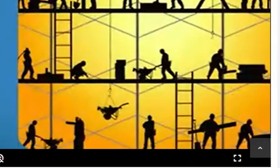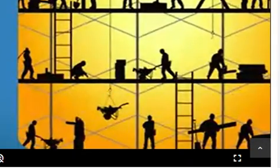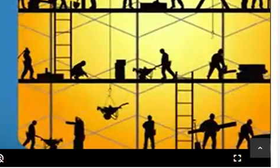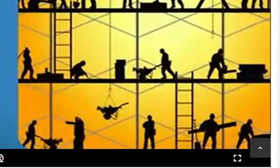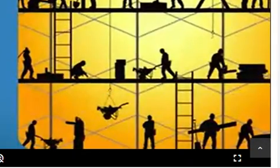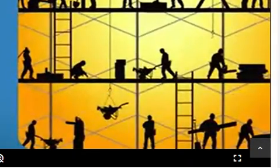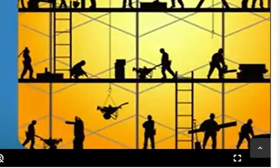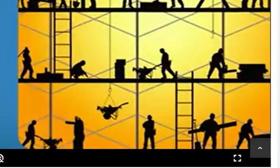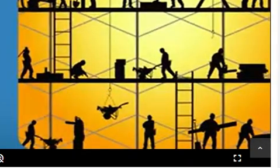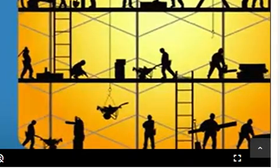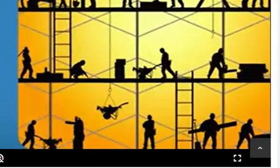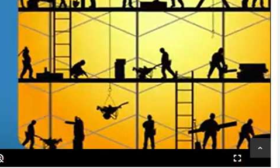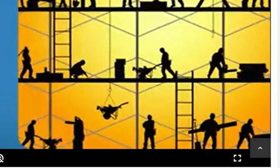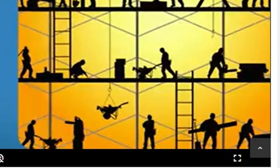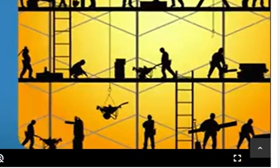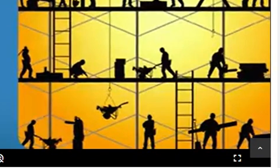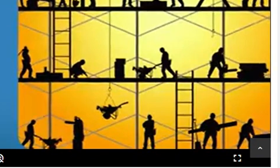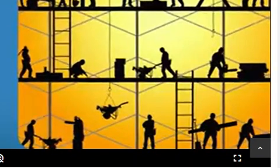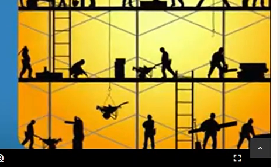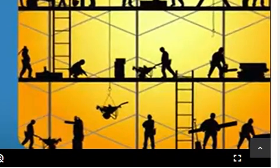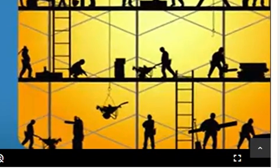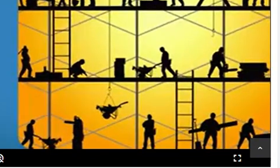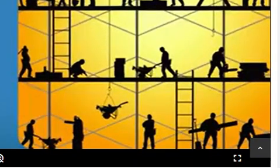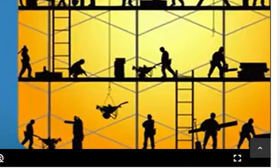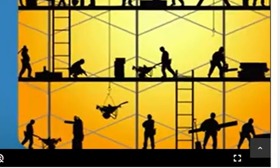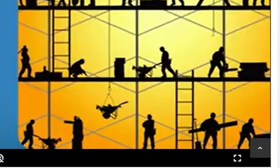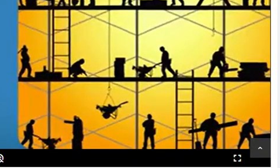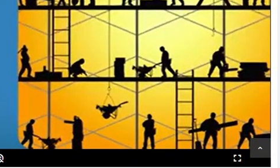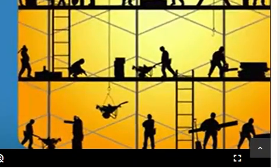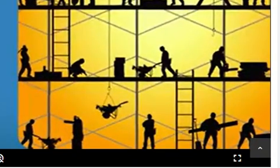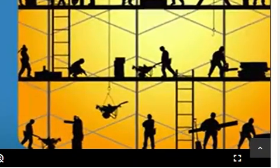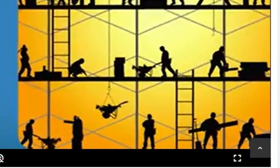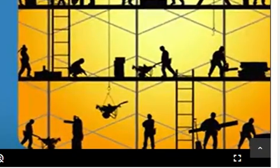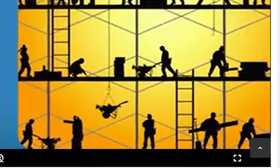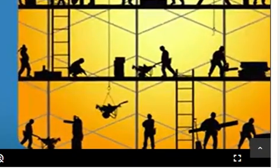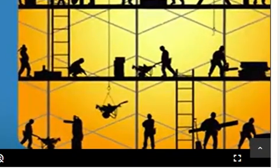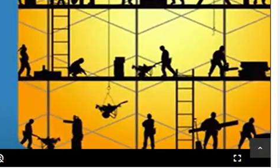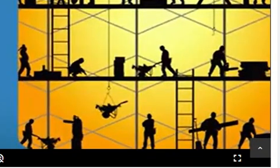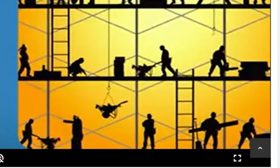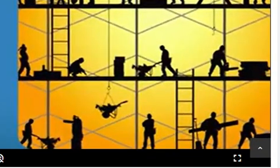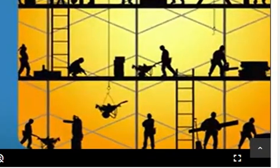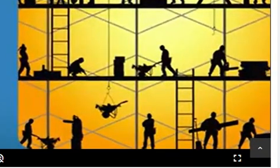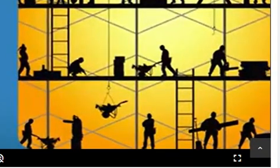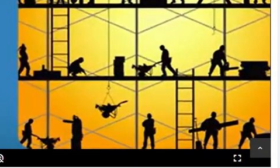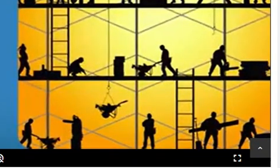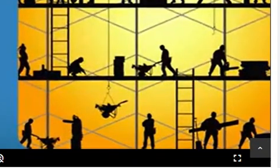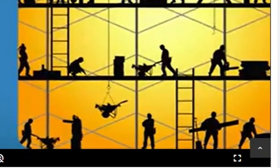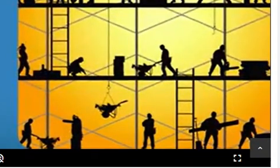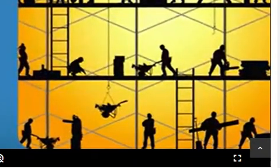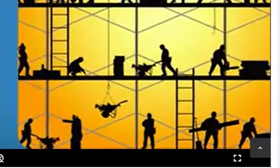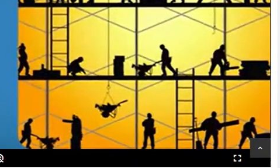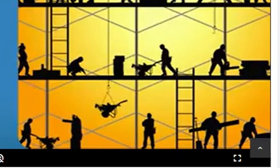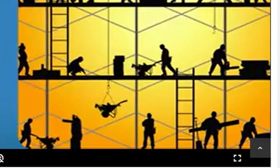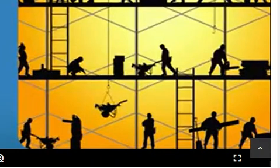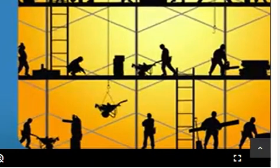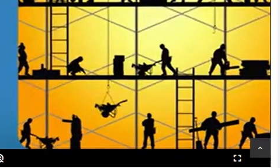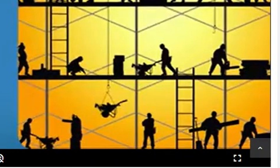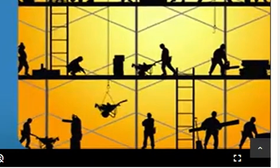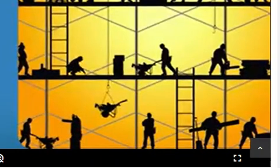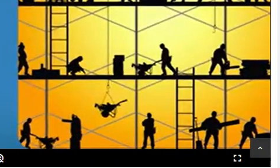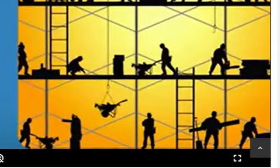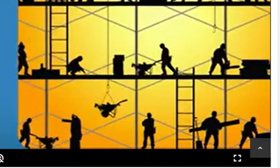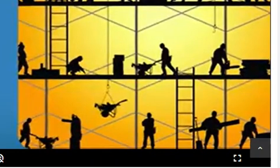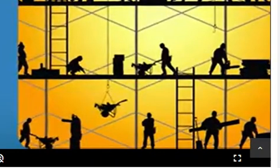os espaços de convivência para os funcionários, como vestiários, banheiros e refeitórios, além de setores como